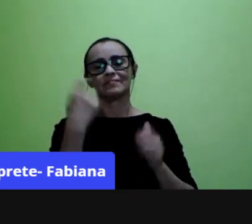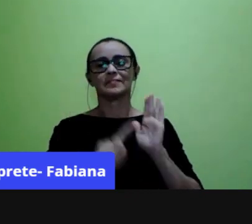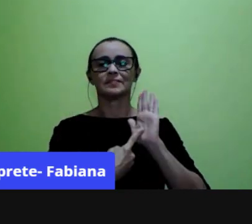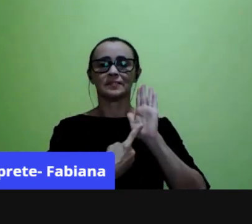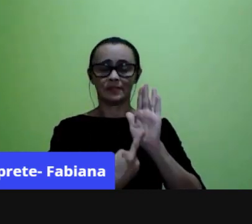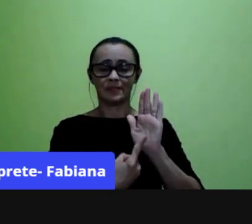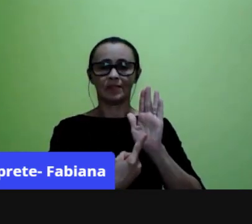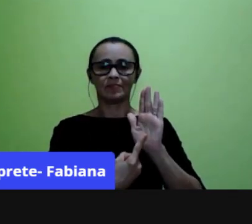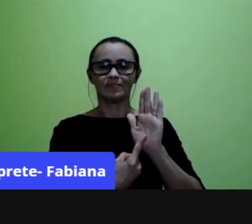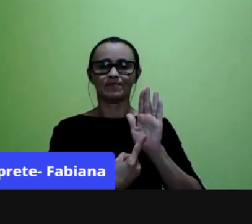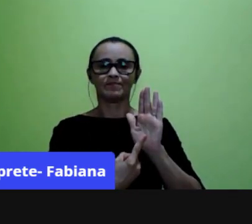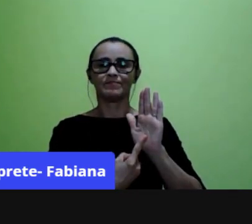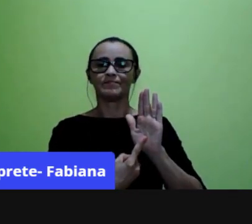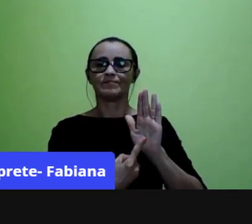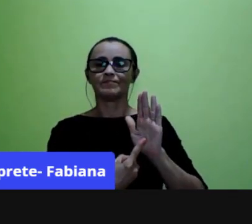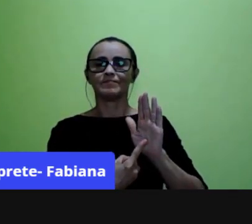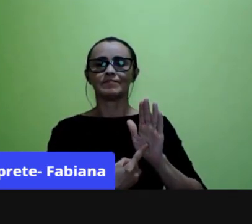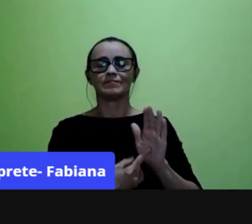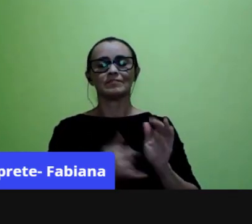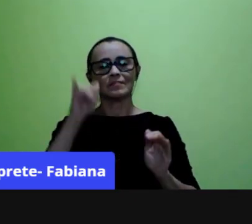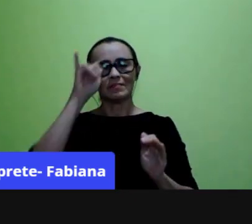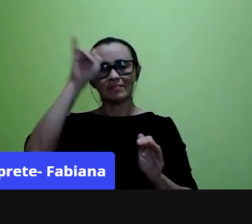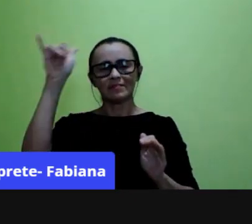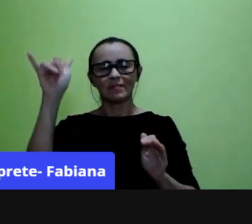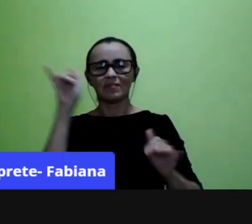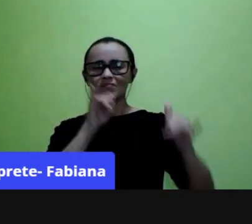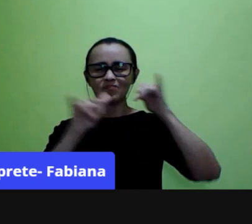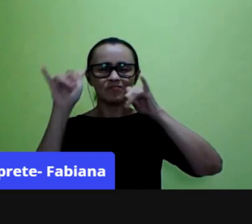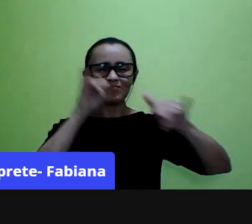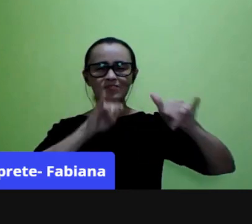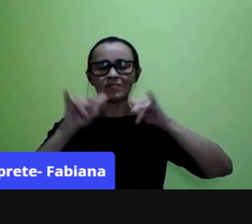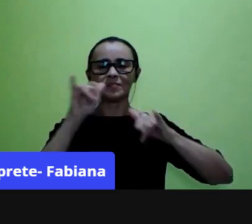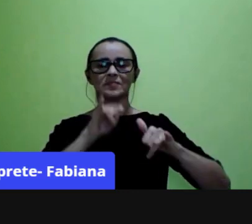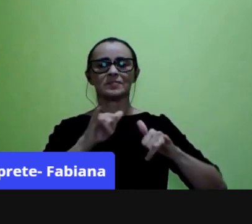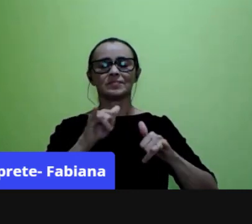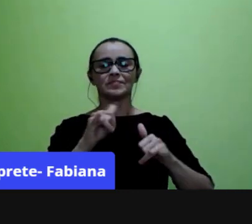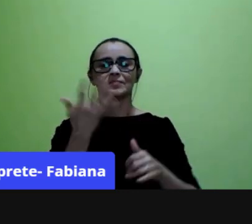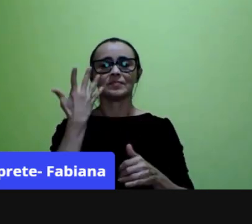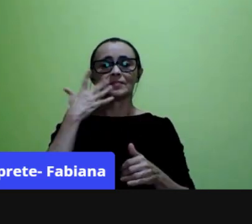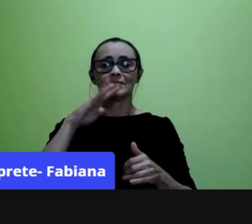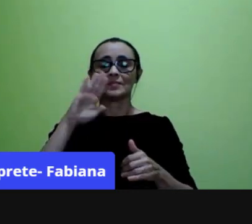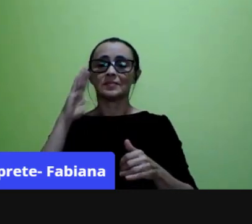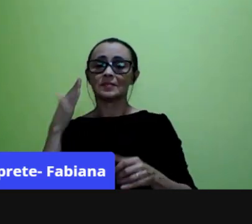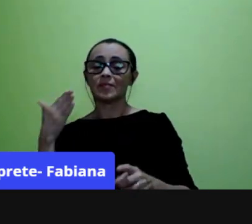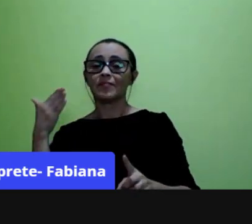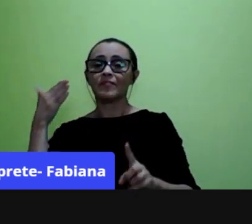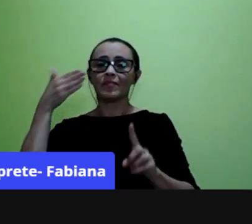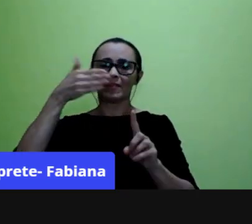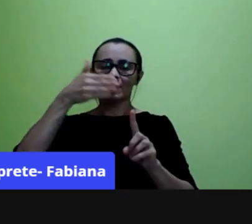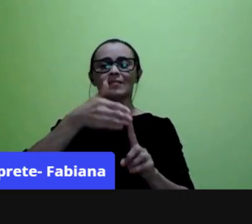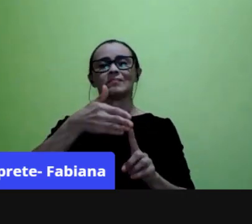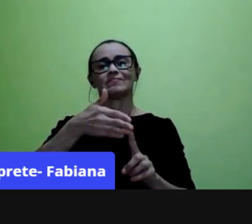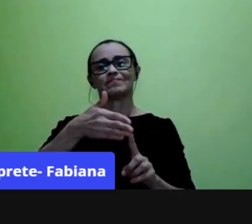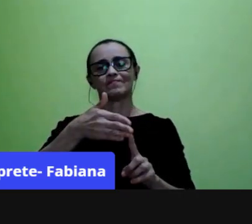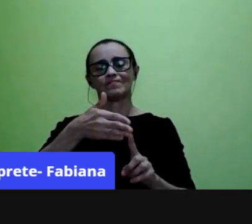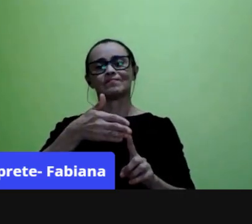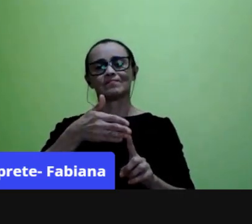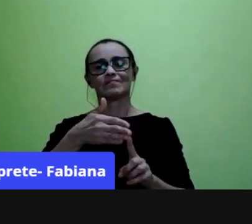ser para a criança focar a sua atenção naquilo, né?